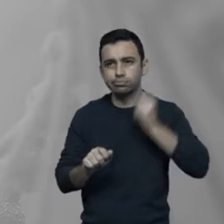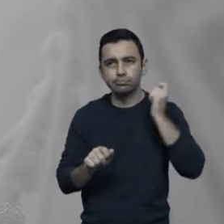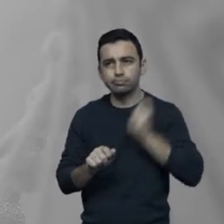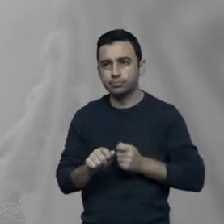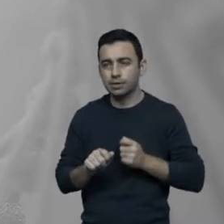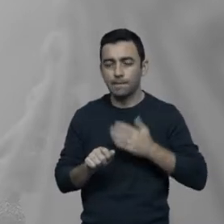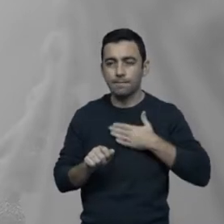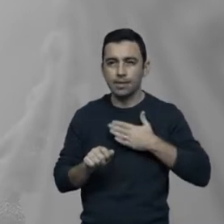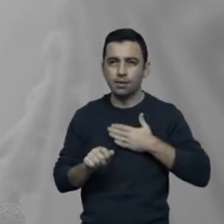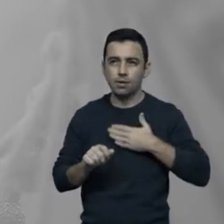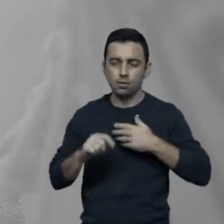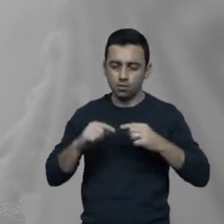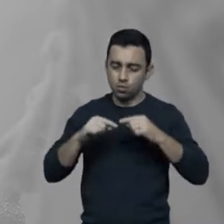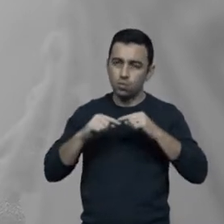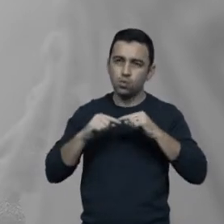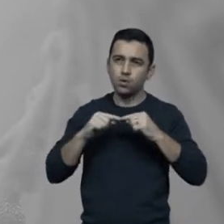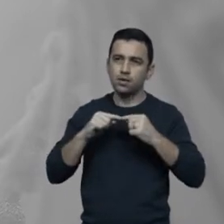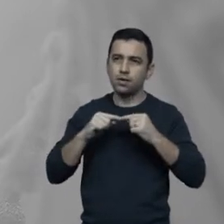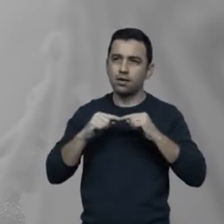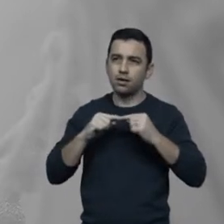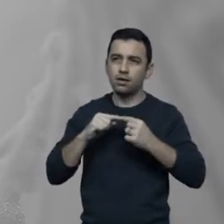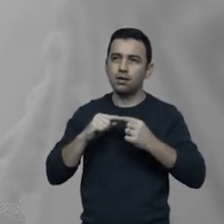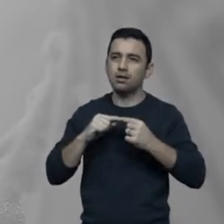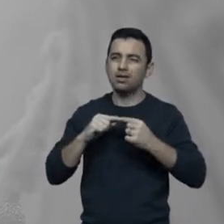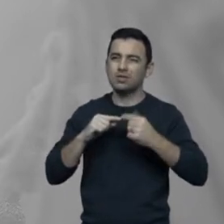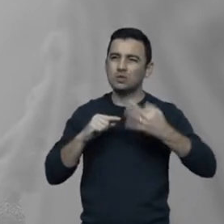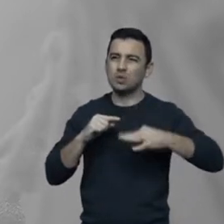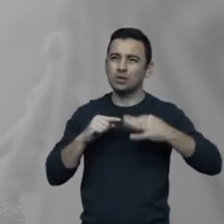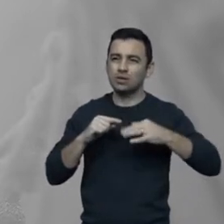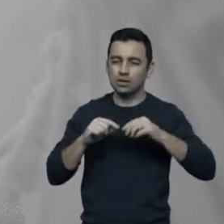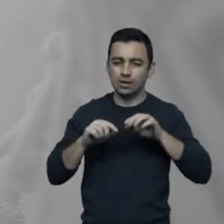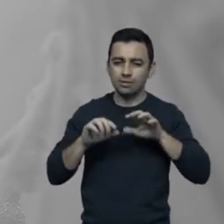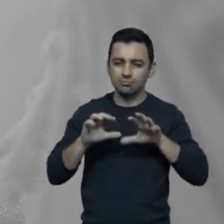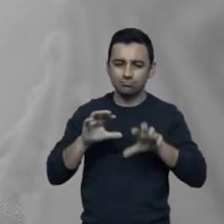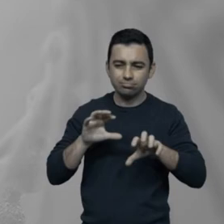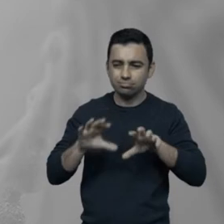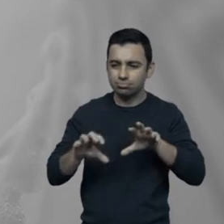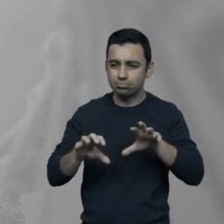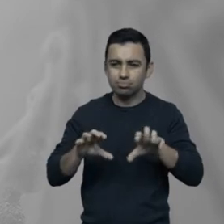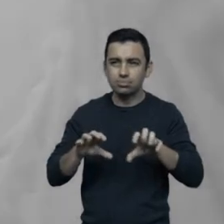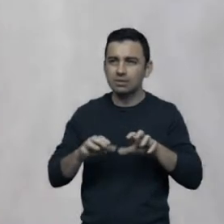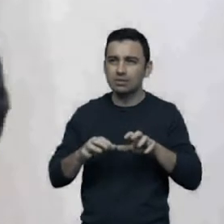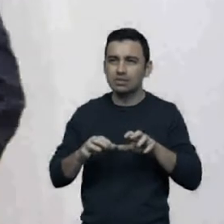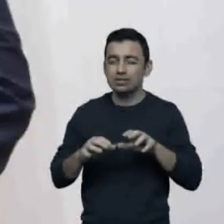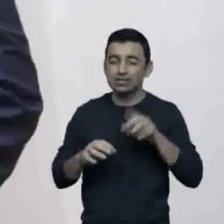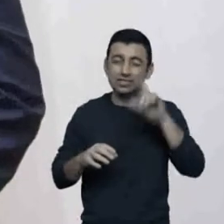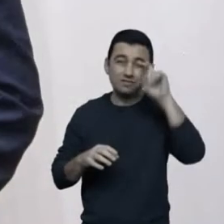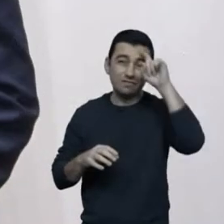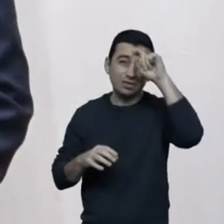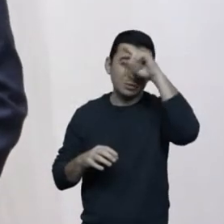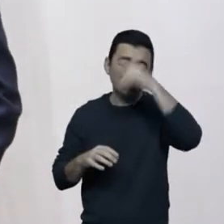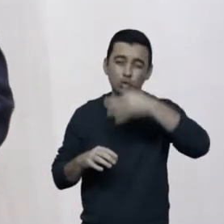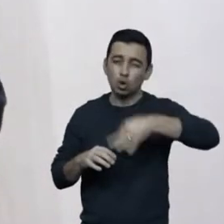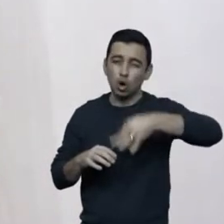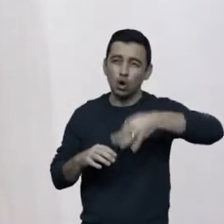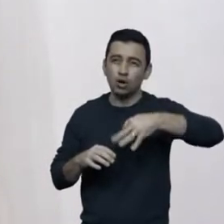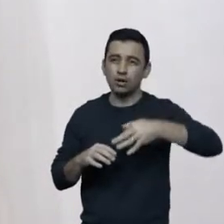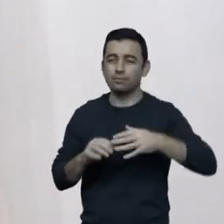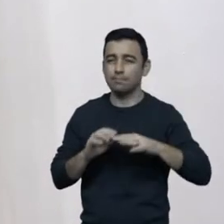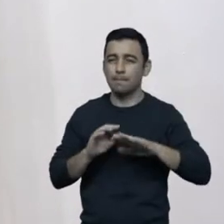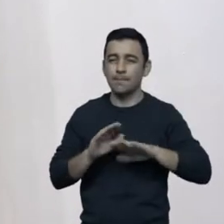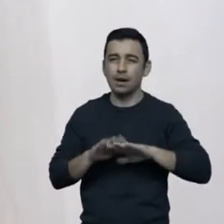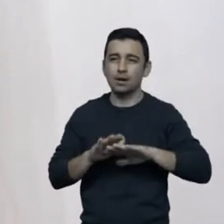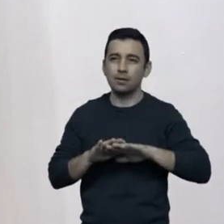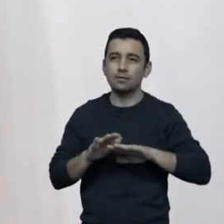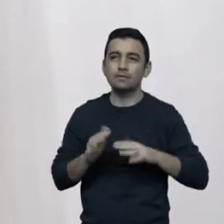minhas unhas. Isso fazia o ato de encostar em algo com as mãos ou os pés extremamente difícil. Nós temos esses relatos de